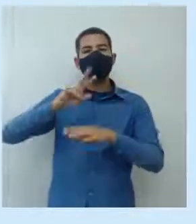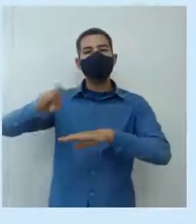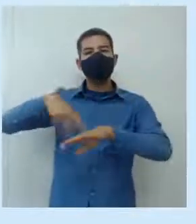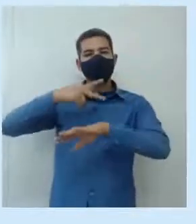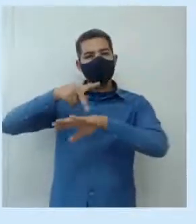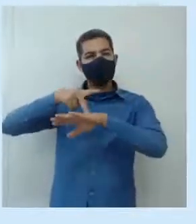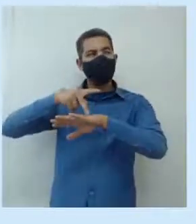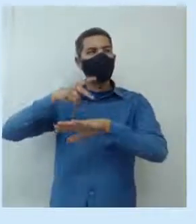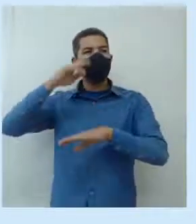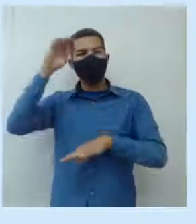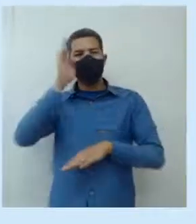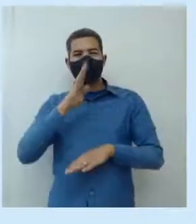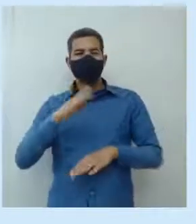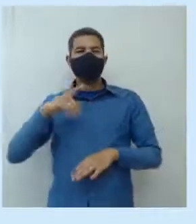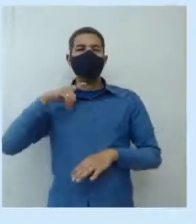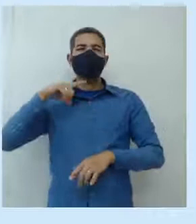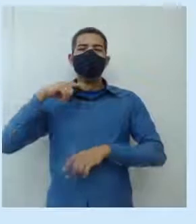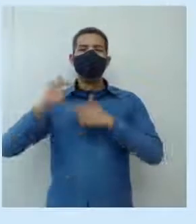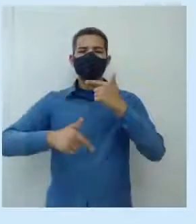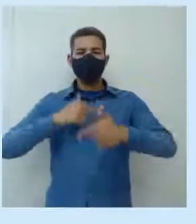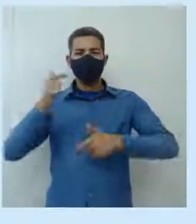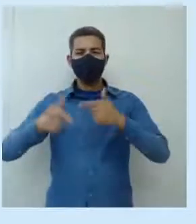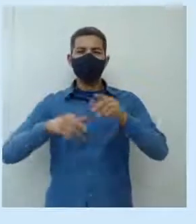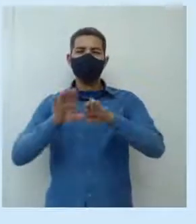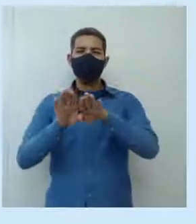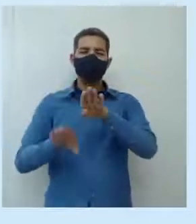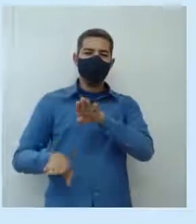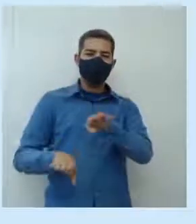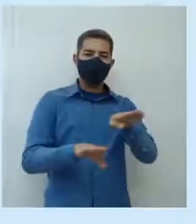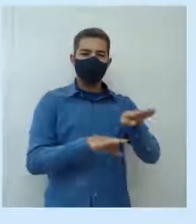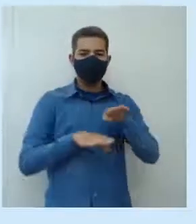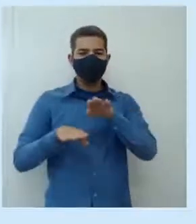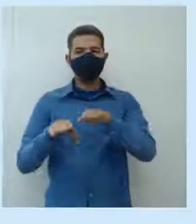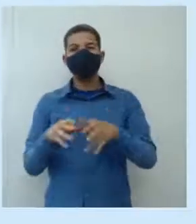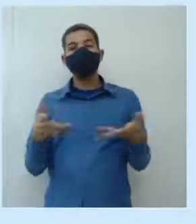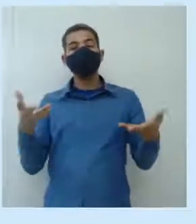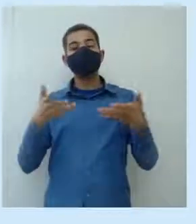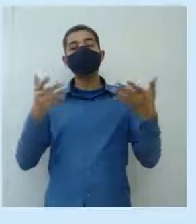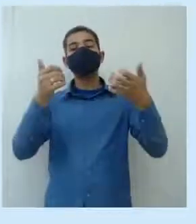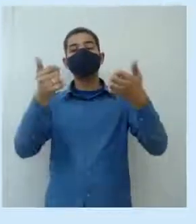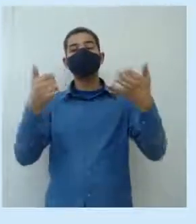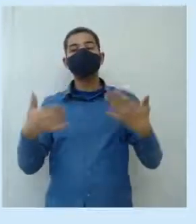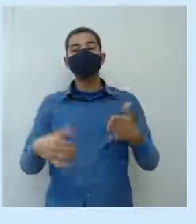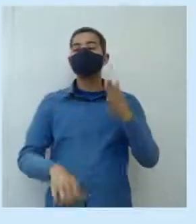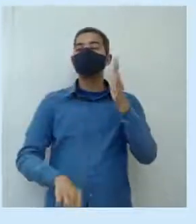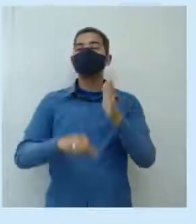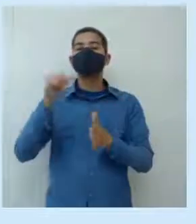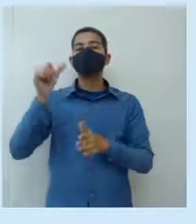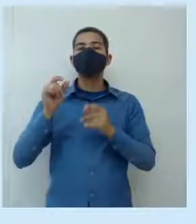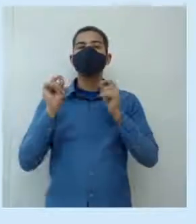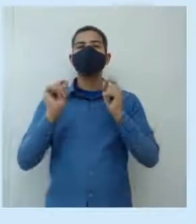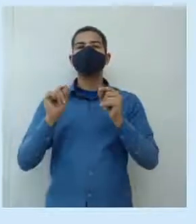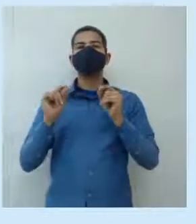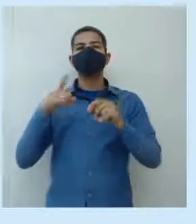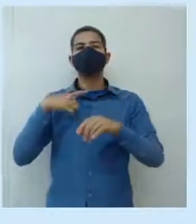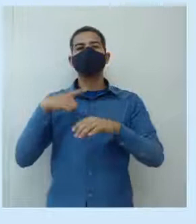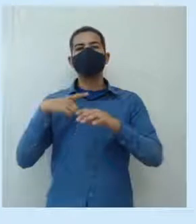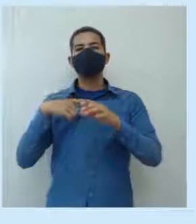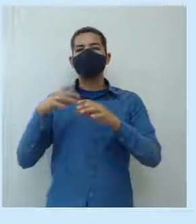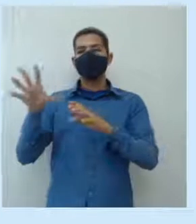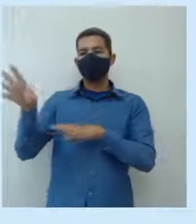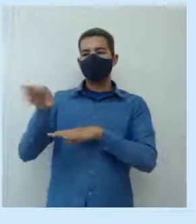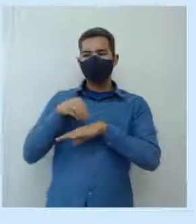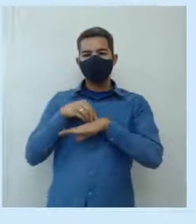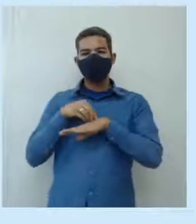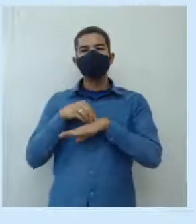ele vem trabalhar dentro dessa questão da desigualdade. E primeiramente eu vou trazer para vocês, né, uma citação, que é